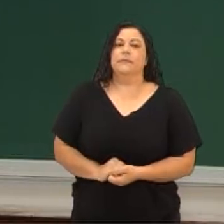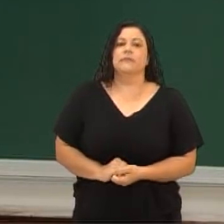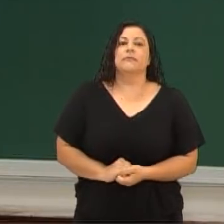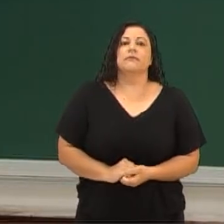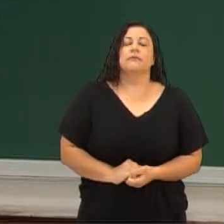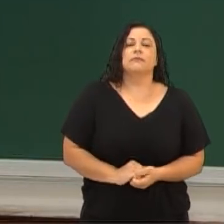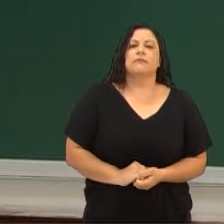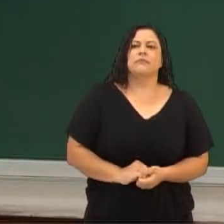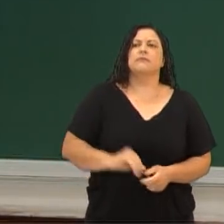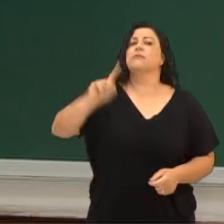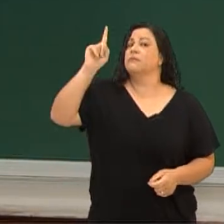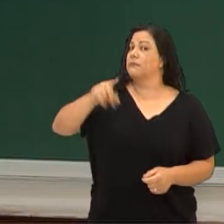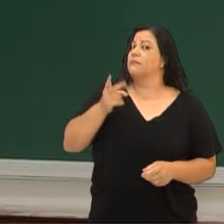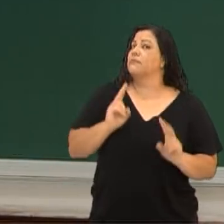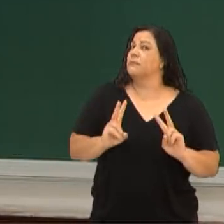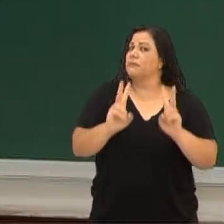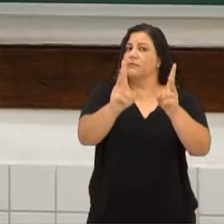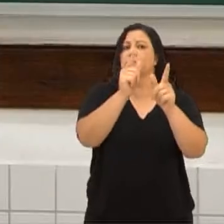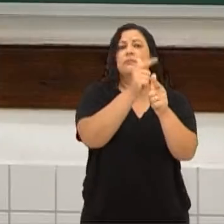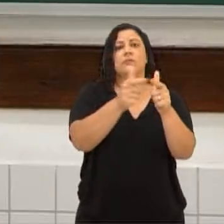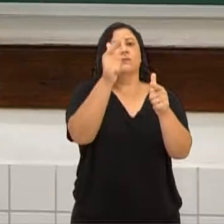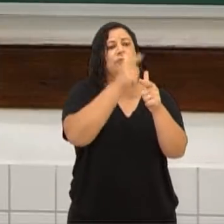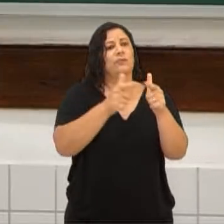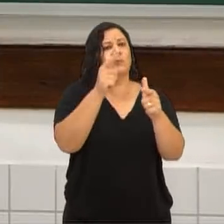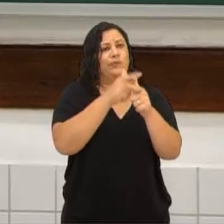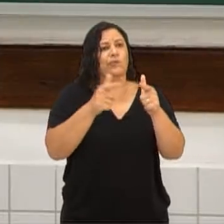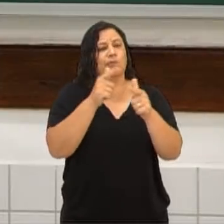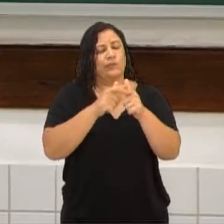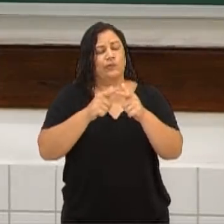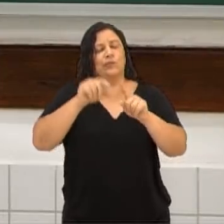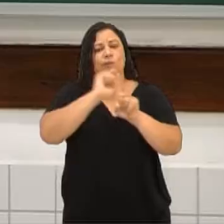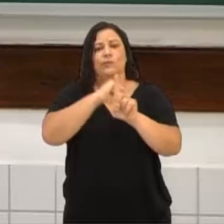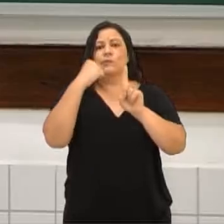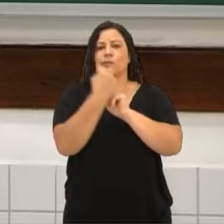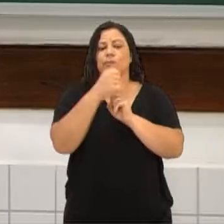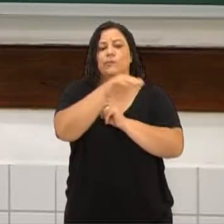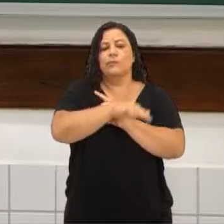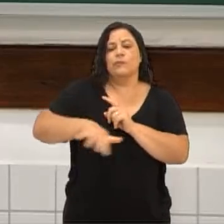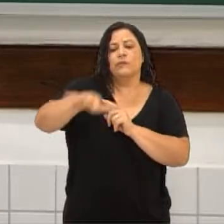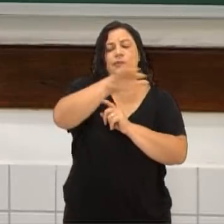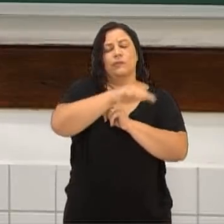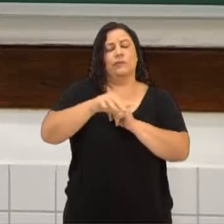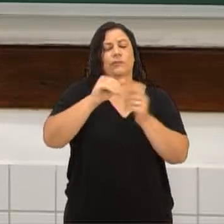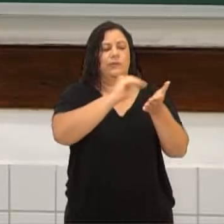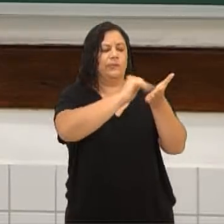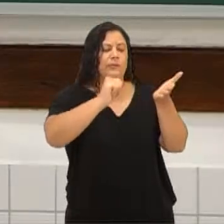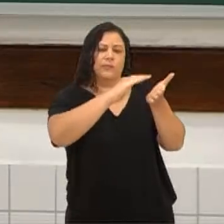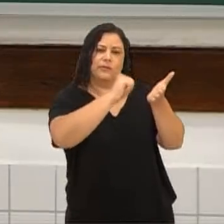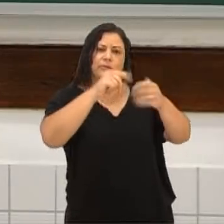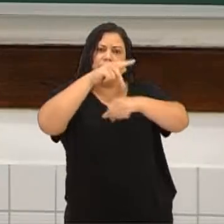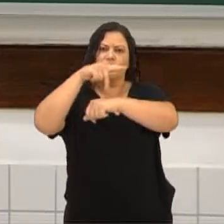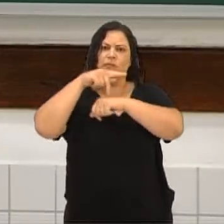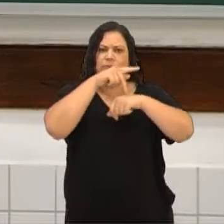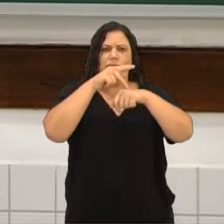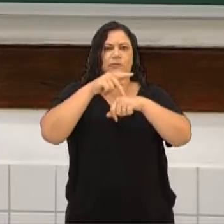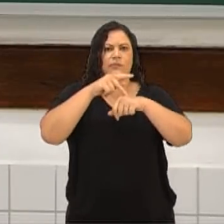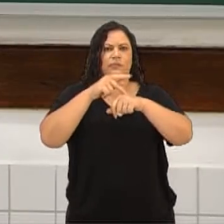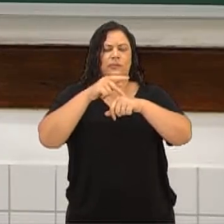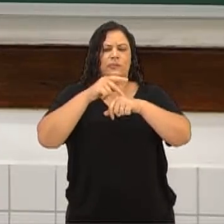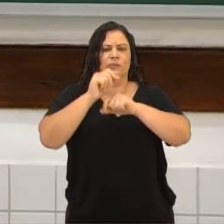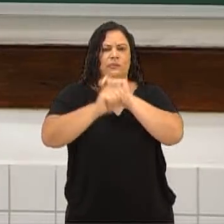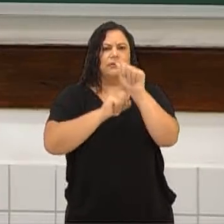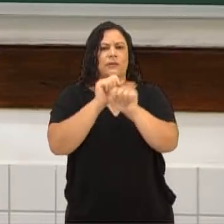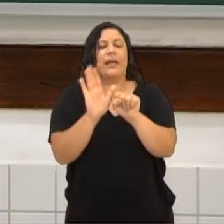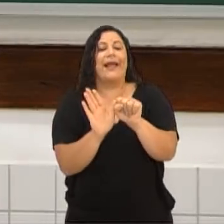Ainda falando de problemas socioambientais, a extração de minerais clandestina é um outro grande problema. Ela é incentivada